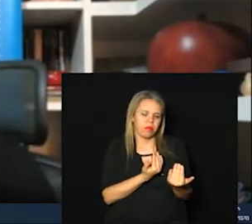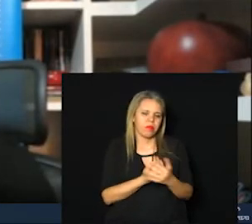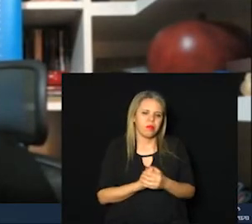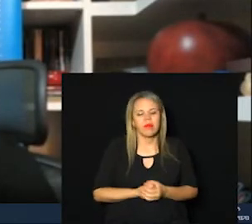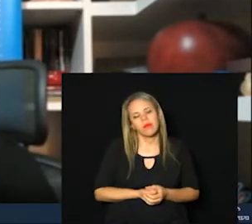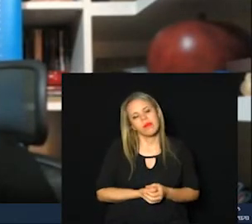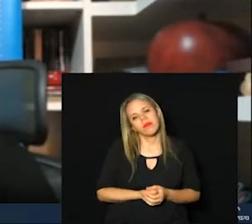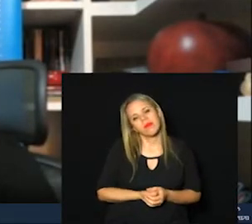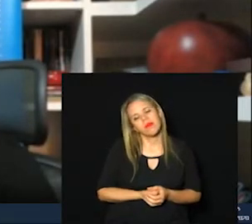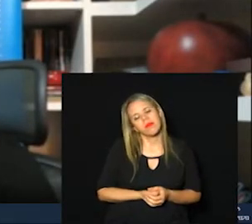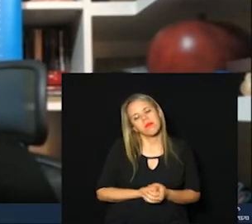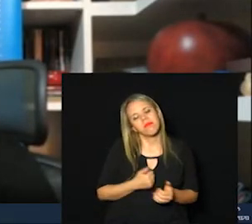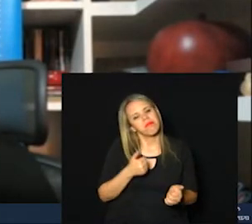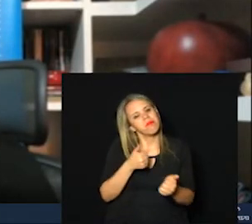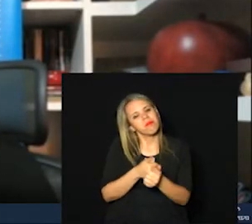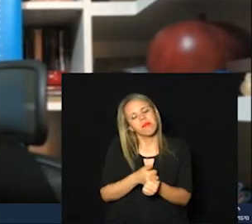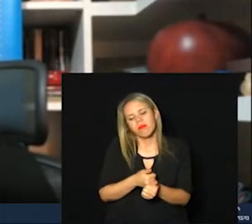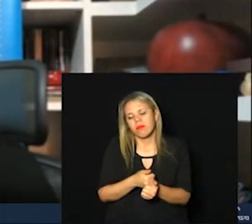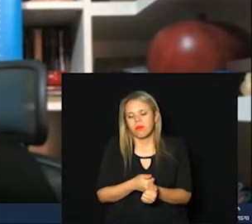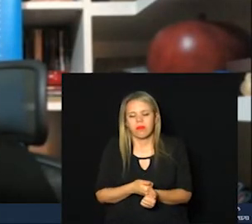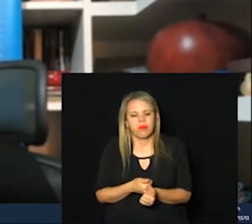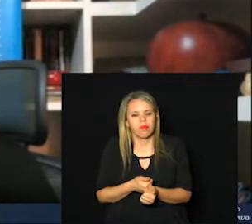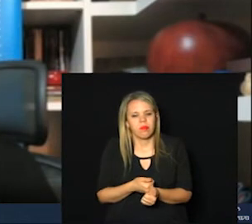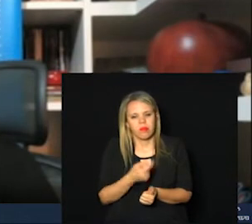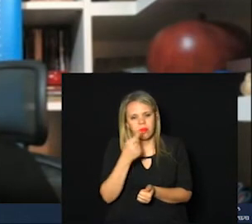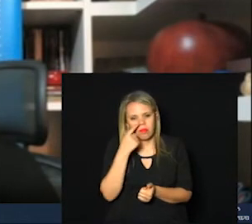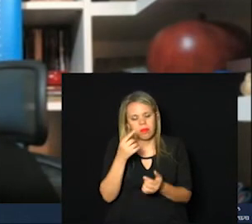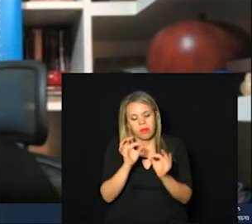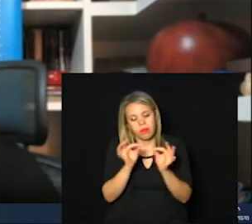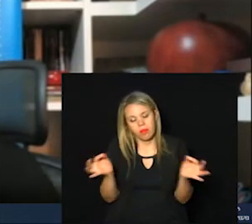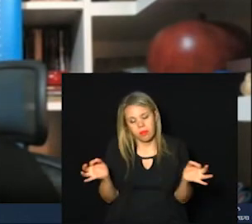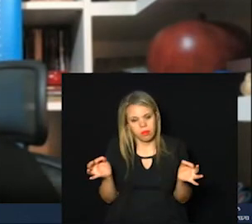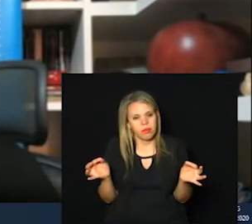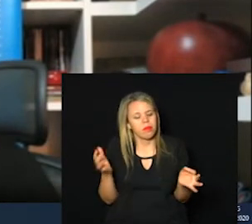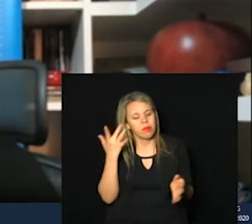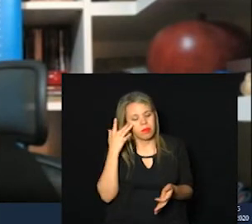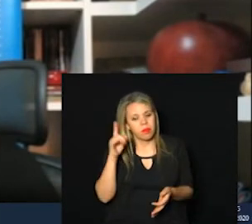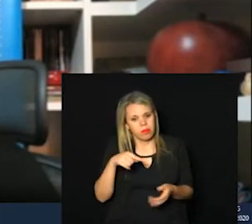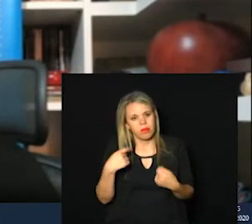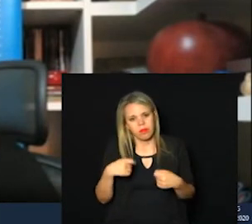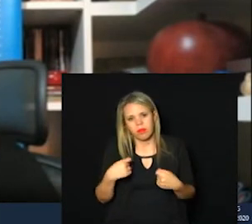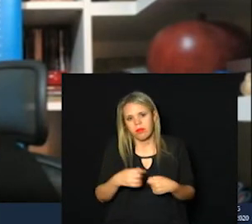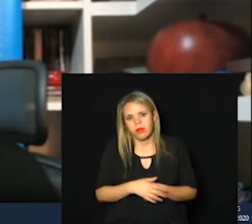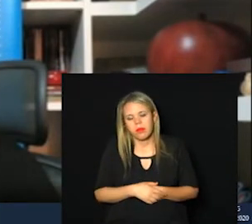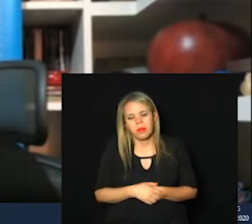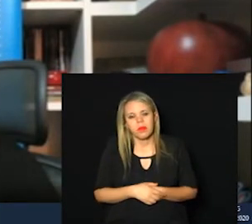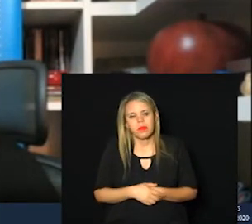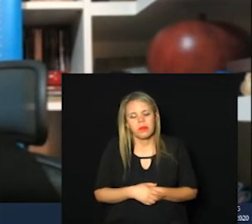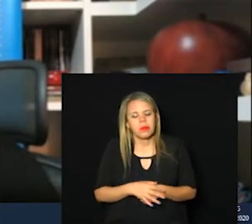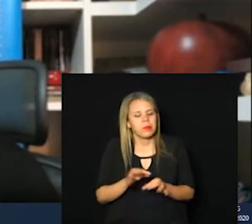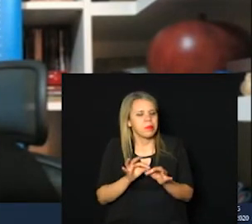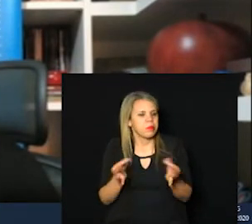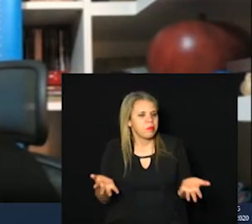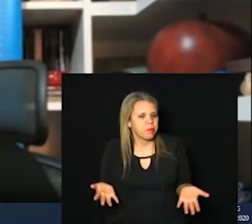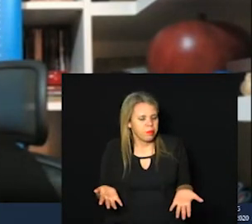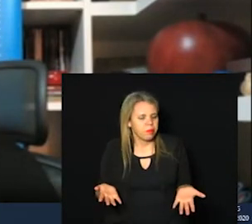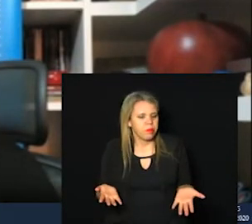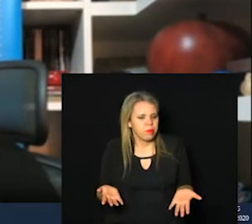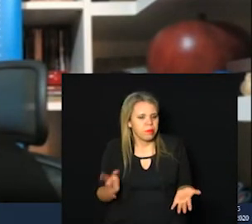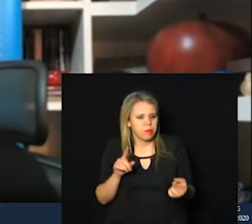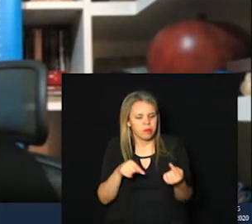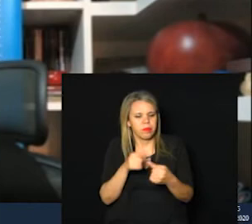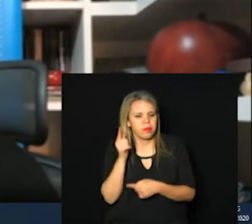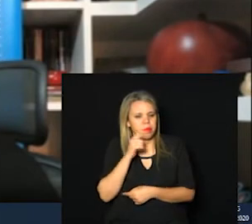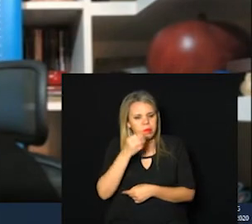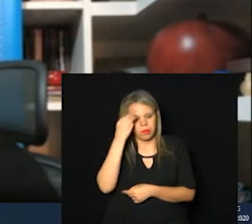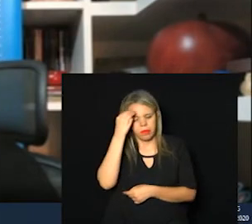uma forma muito próxima, de uma forma muito simples, que eu acho que é isso que a gente precisa, simplicidade, né, para atingir a